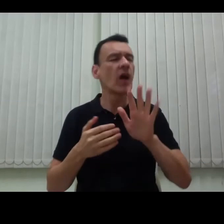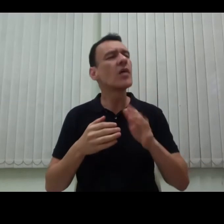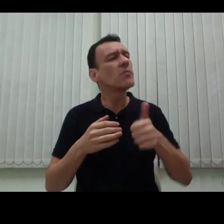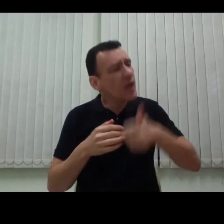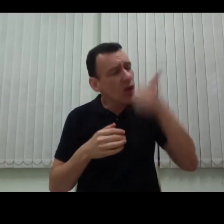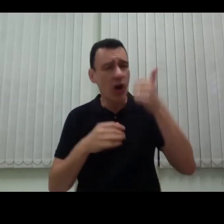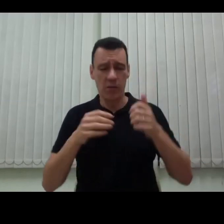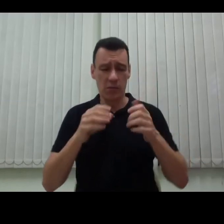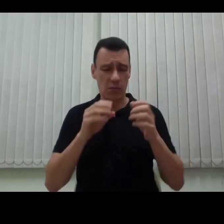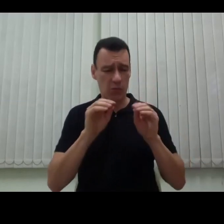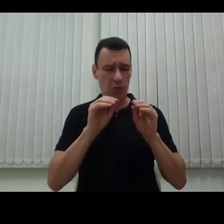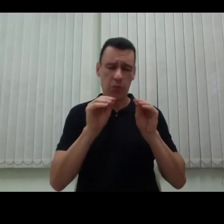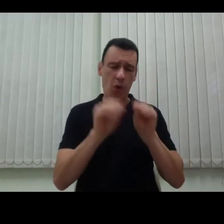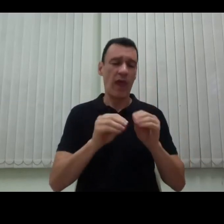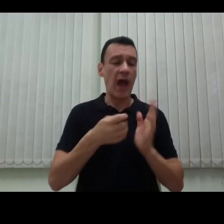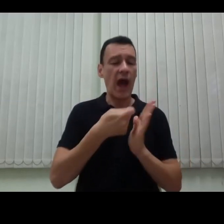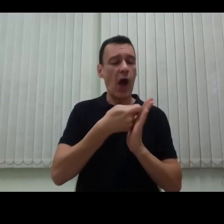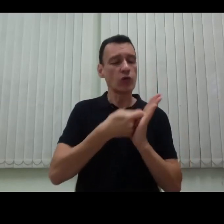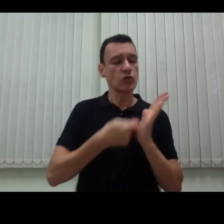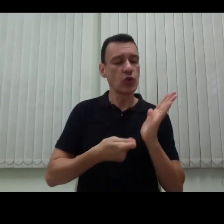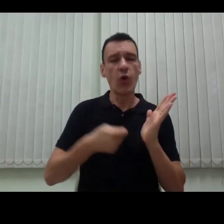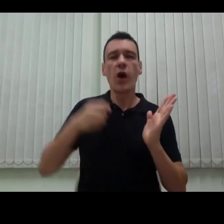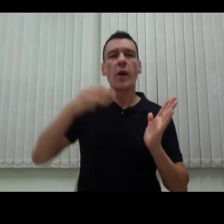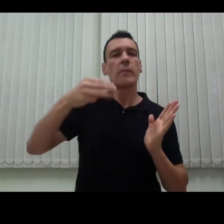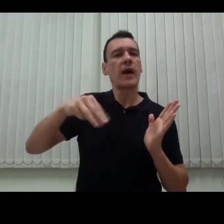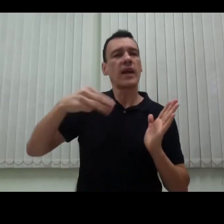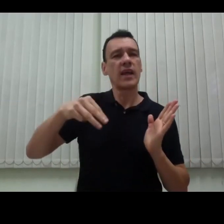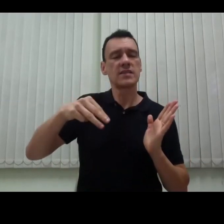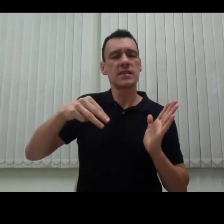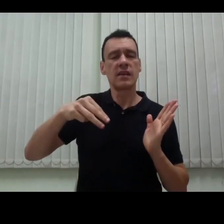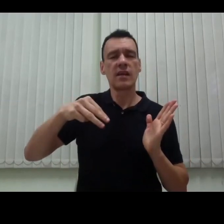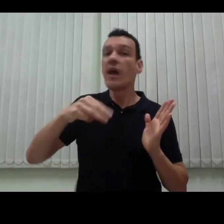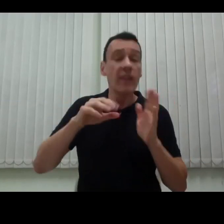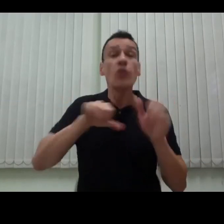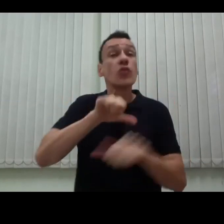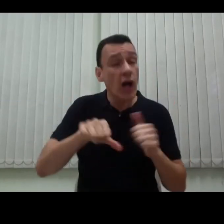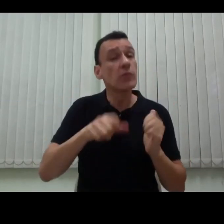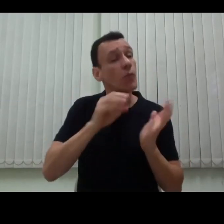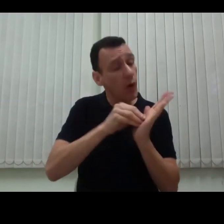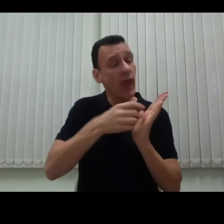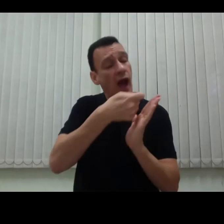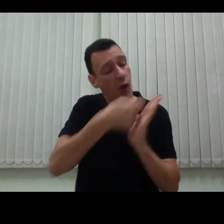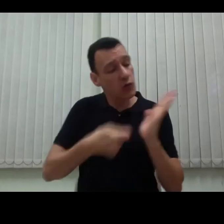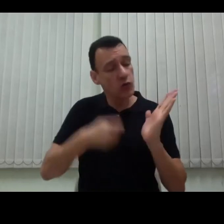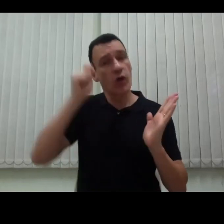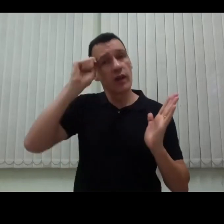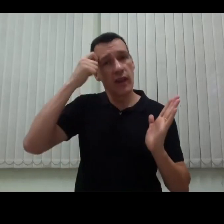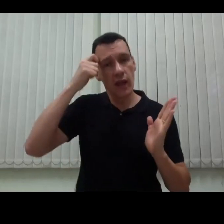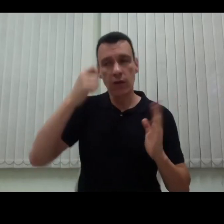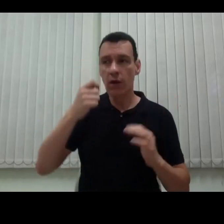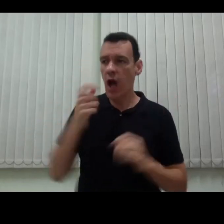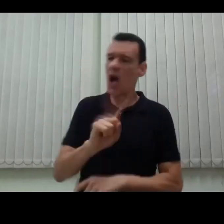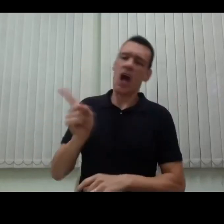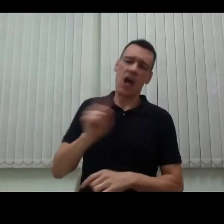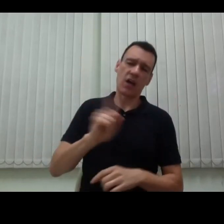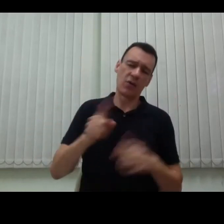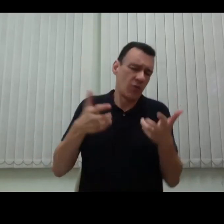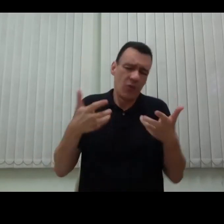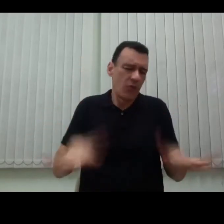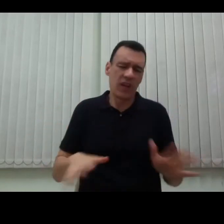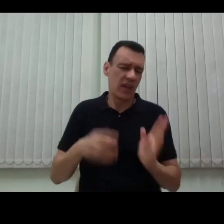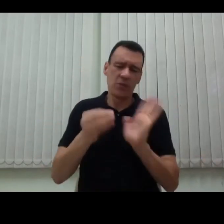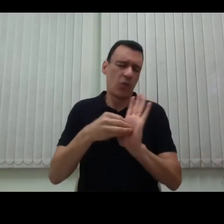negros, não vai ser muito compreendida, né? Não vai ser muito bem compreendida. Vão achar que você está querendo fazer